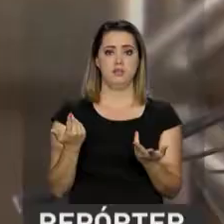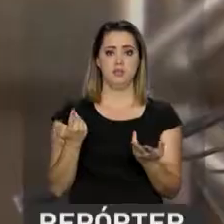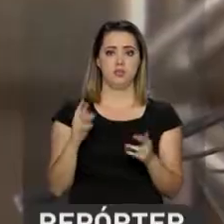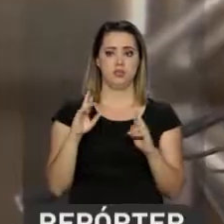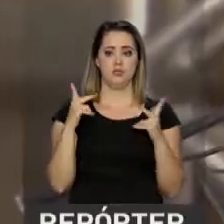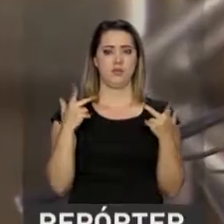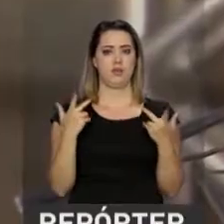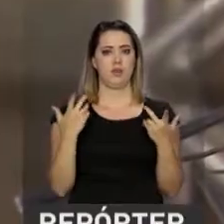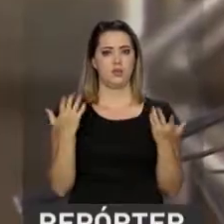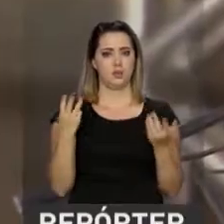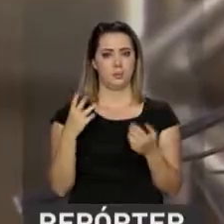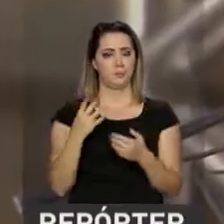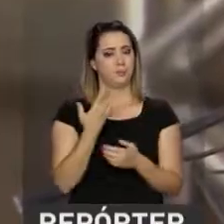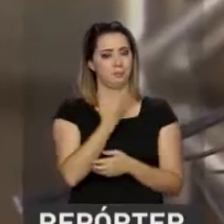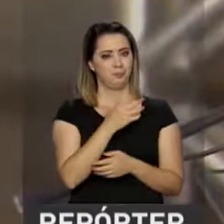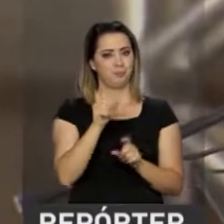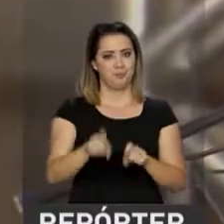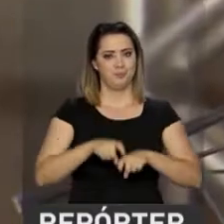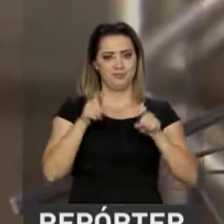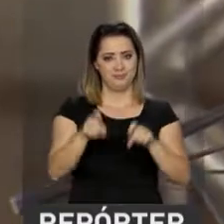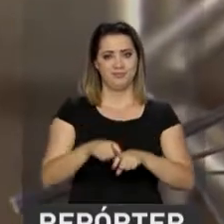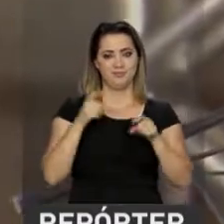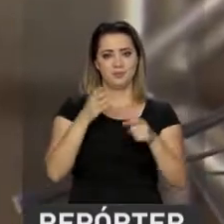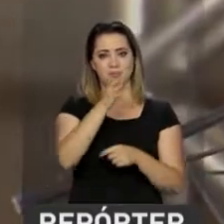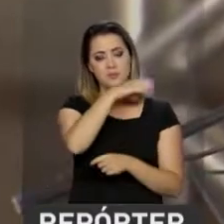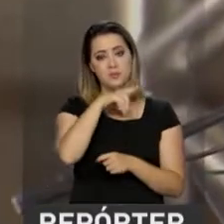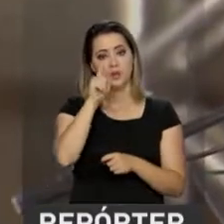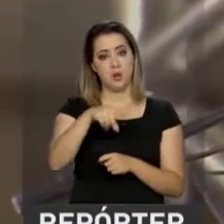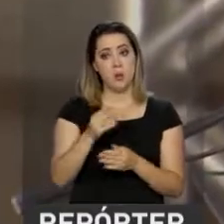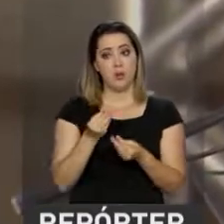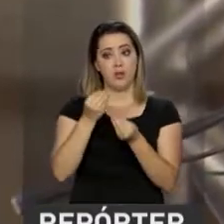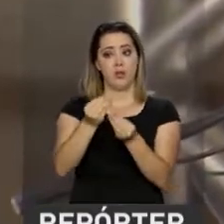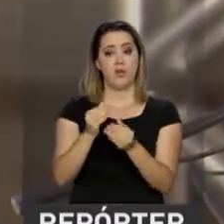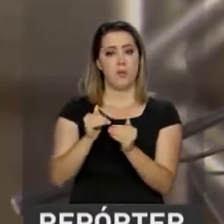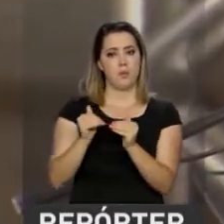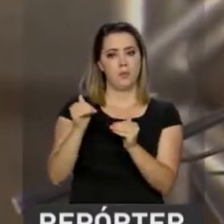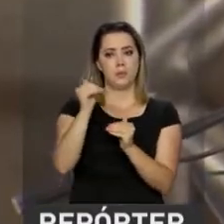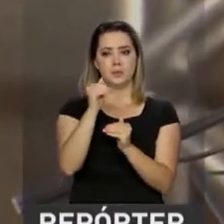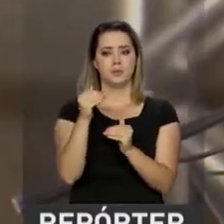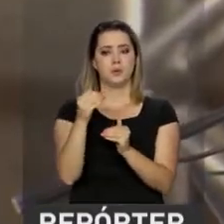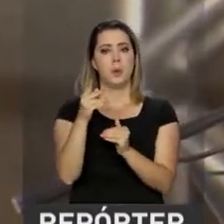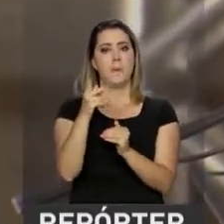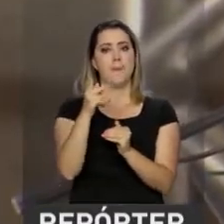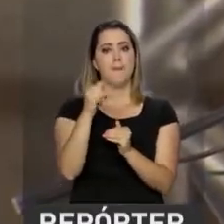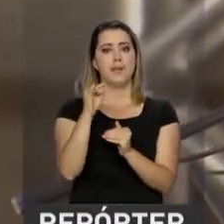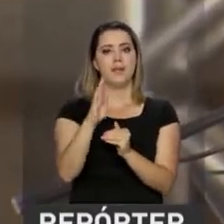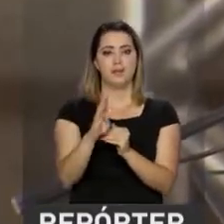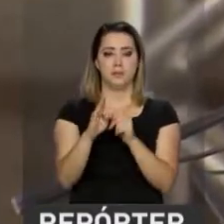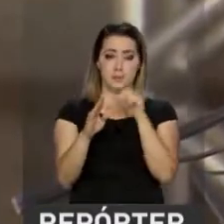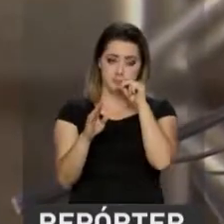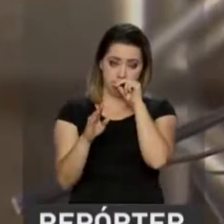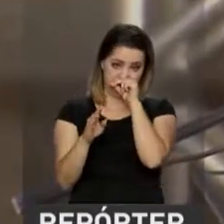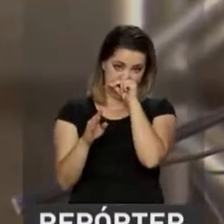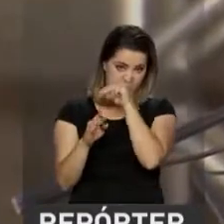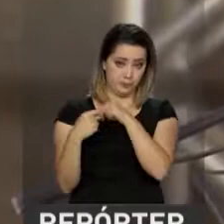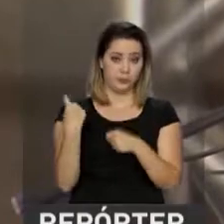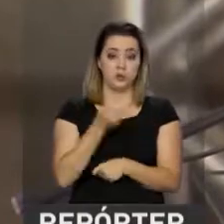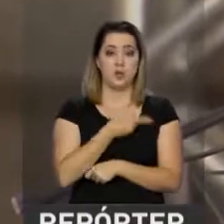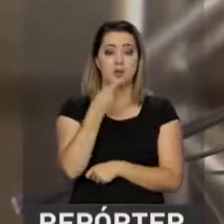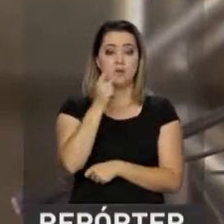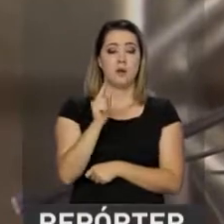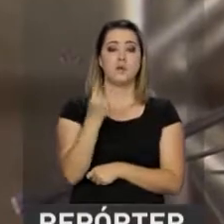o agronegócio agricultura é que garantiram o pib quando nós falamos de 1% estamos falando praticamente de 4%